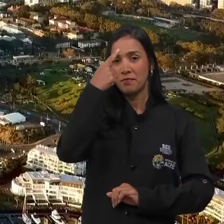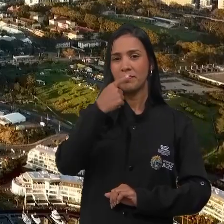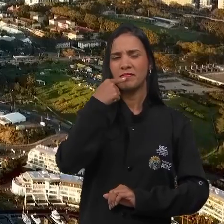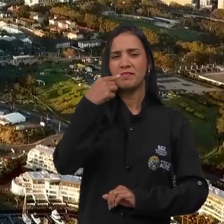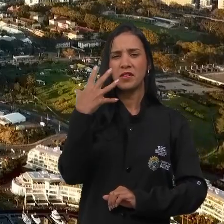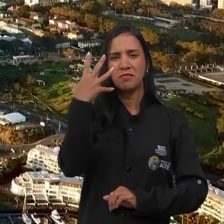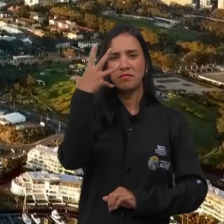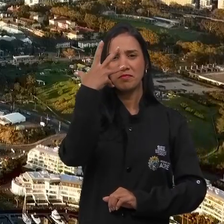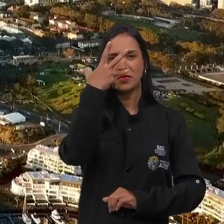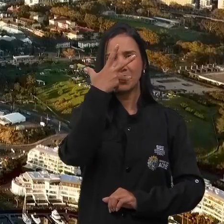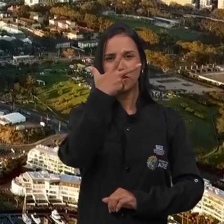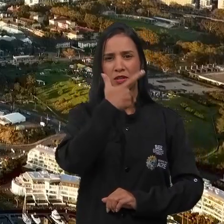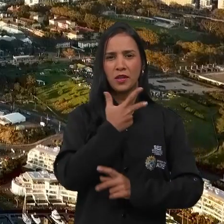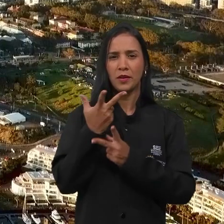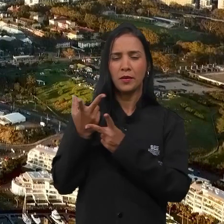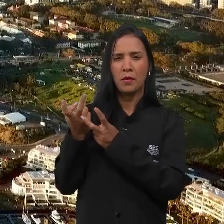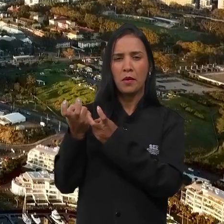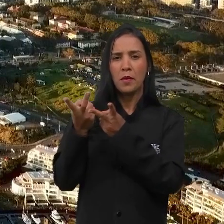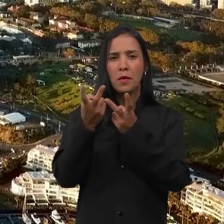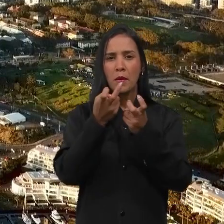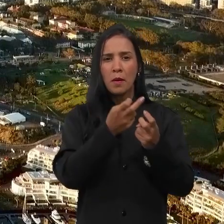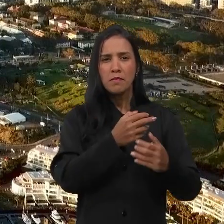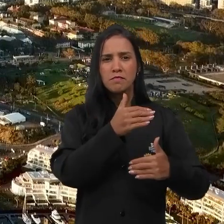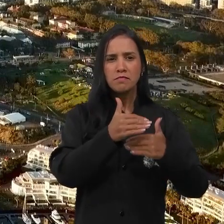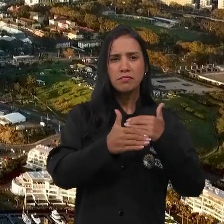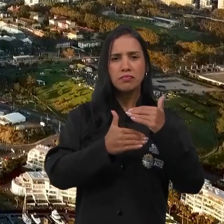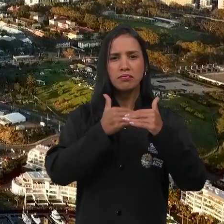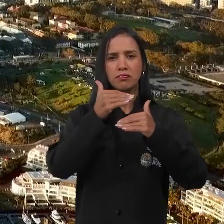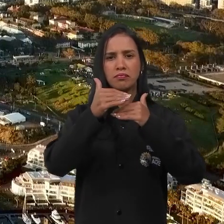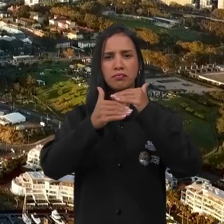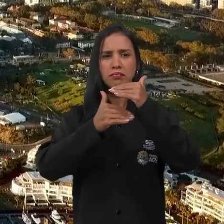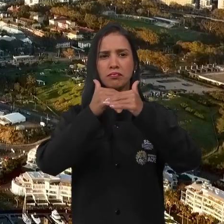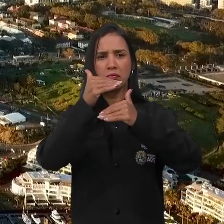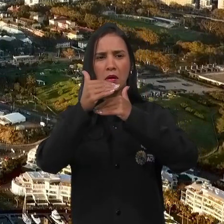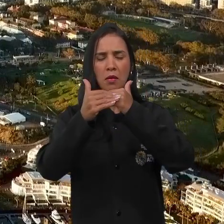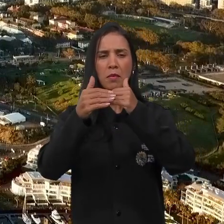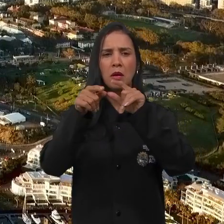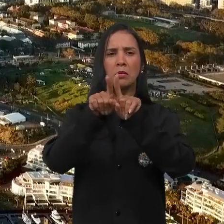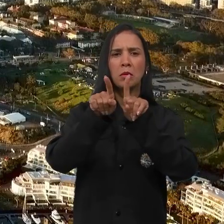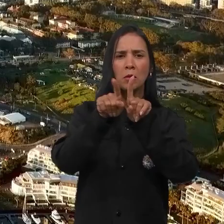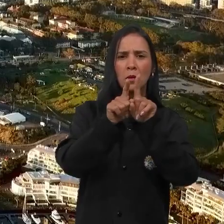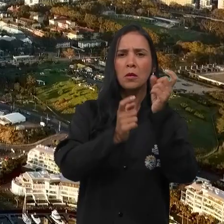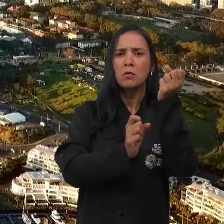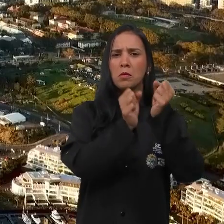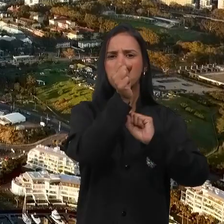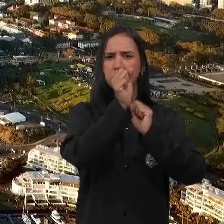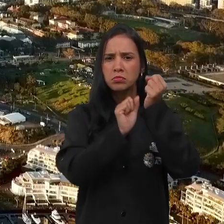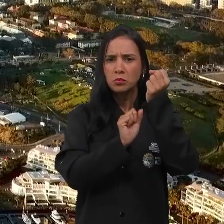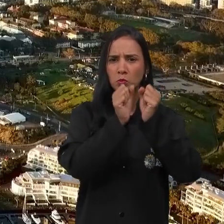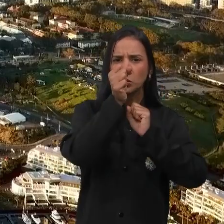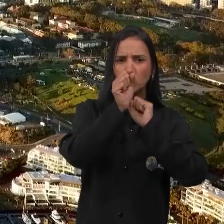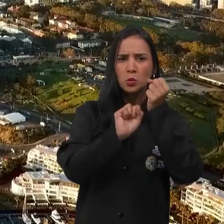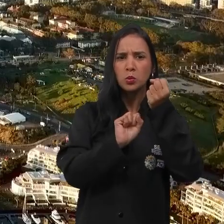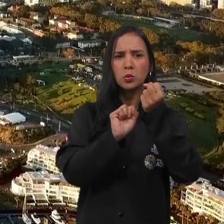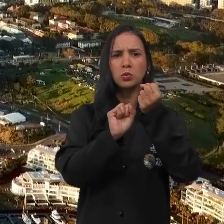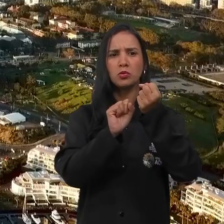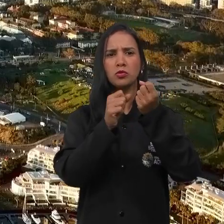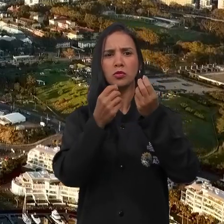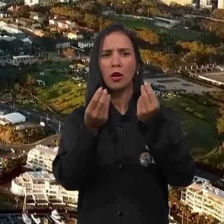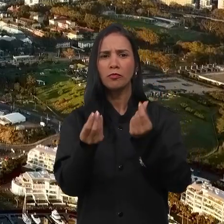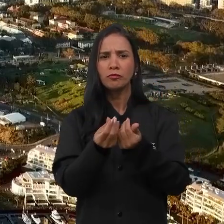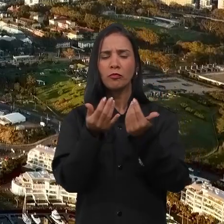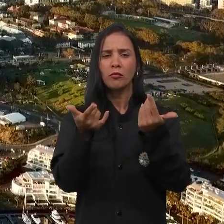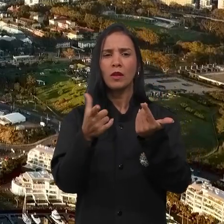então, todo um crescimento econômico, percebemos indústrias, percebemos aí, por exemplo,